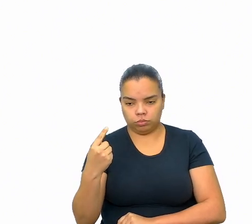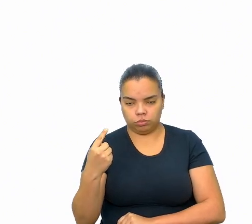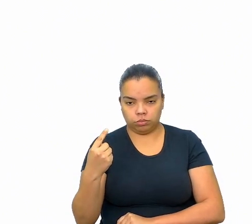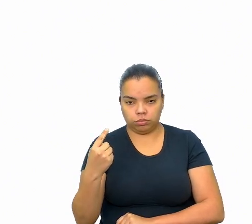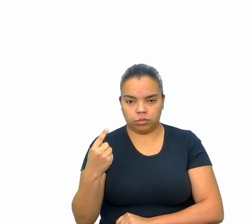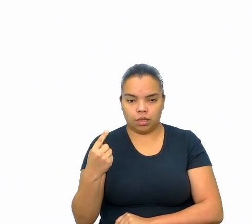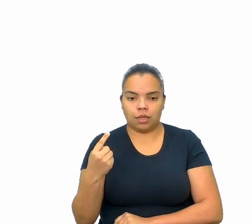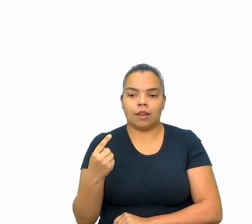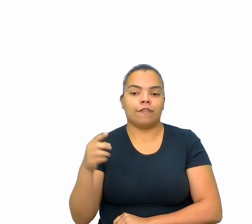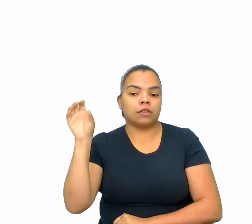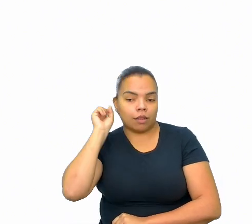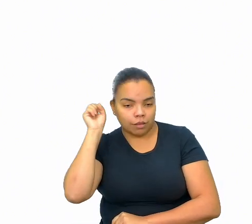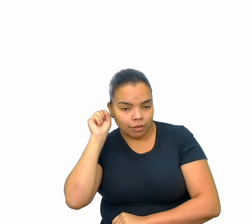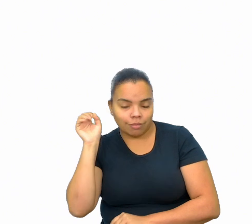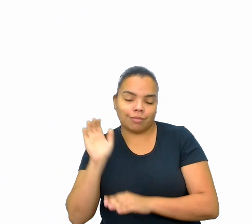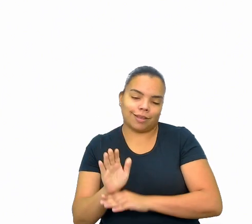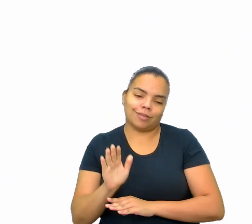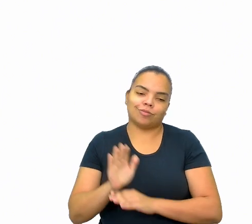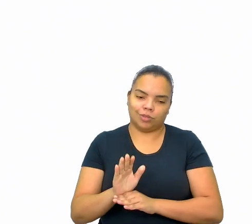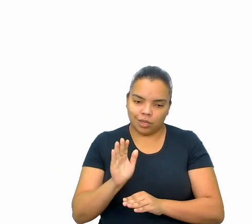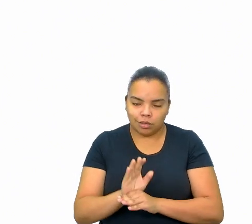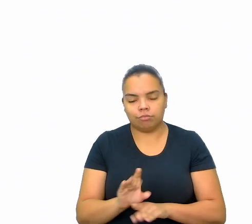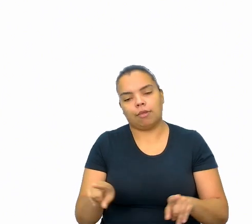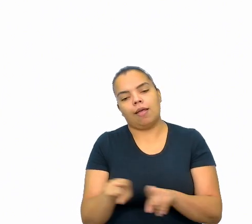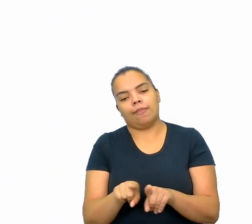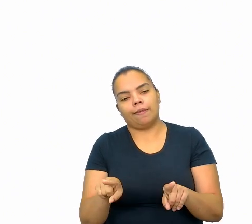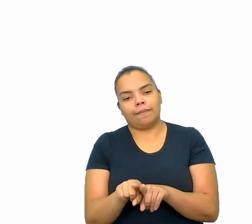registro apoiado na fala, né? Como